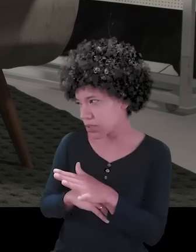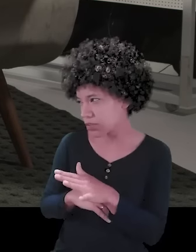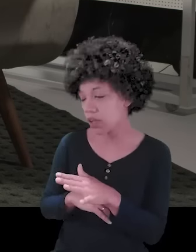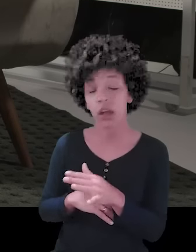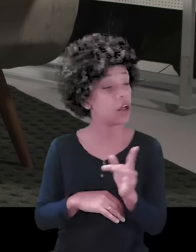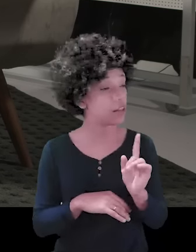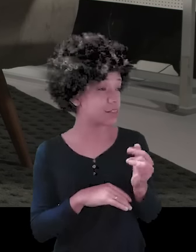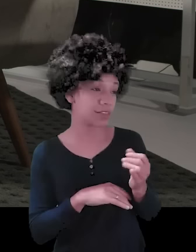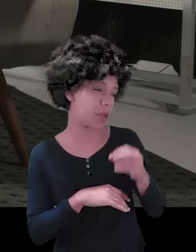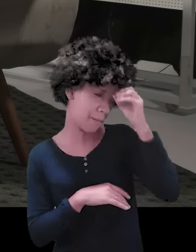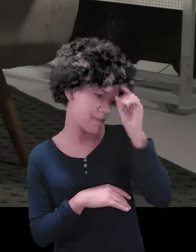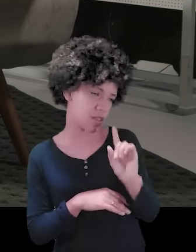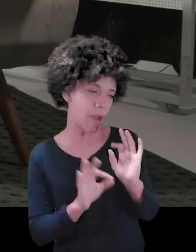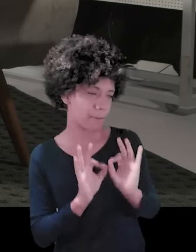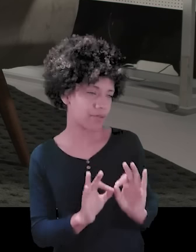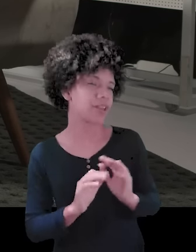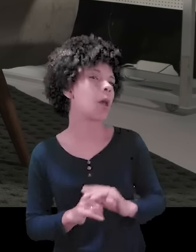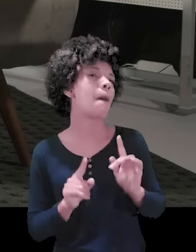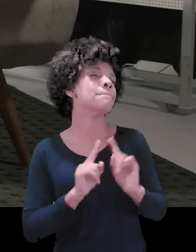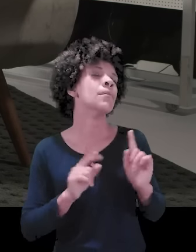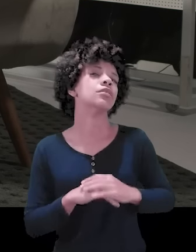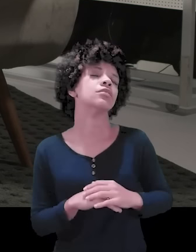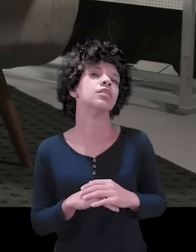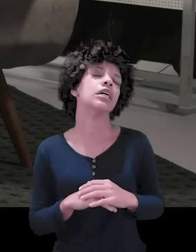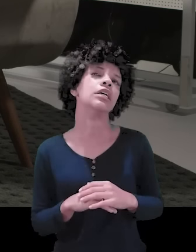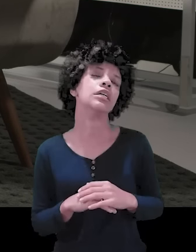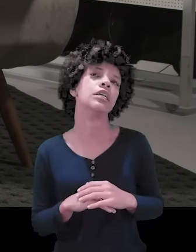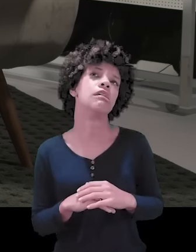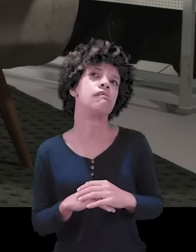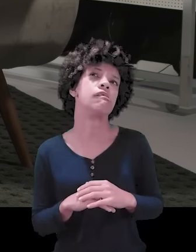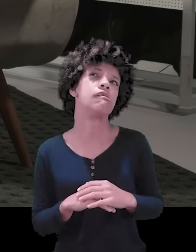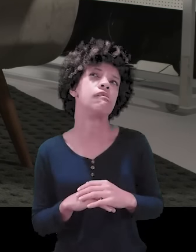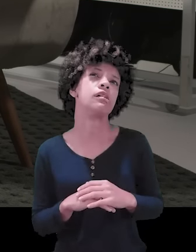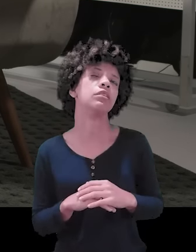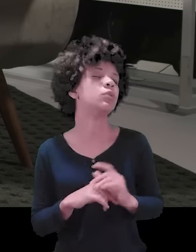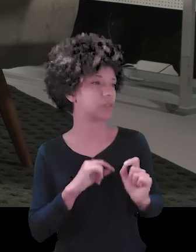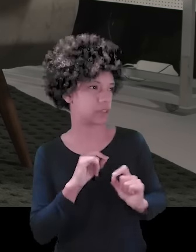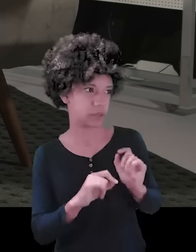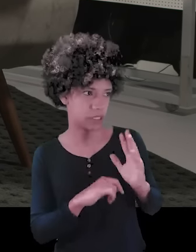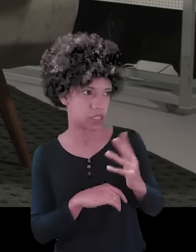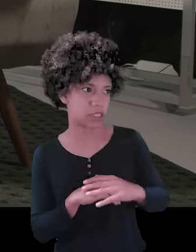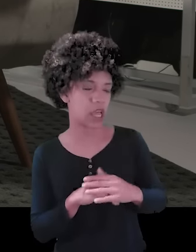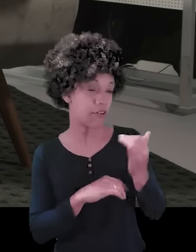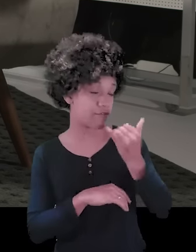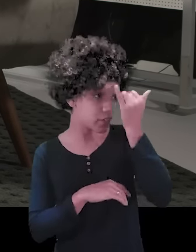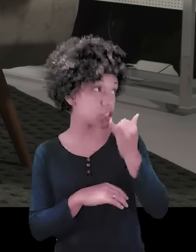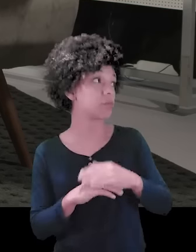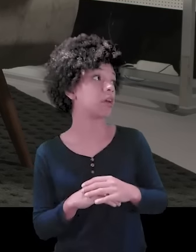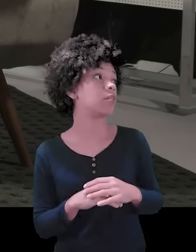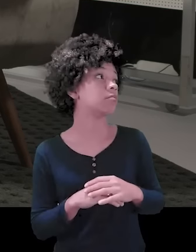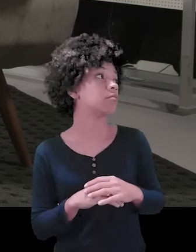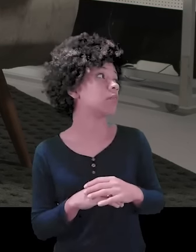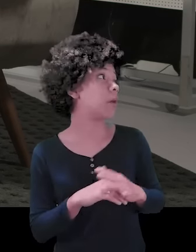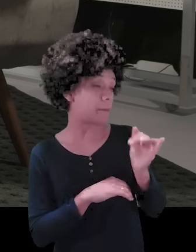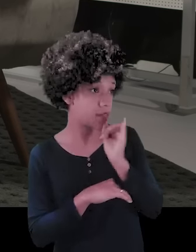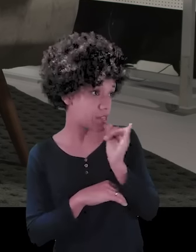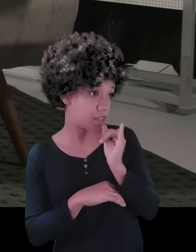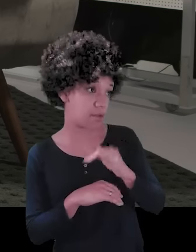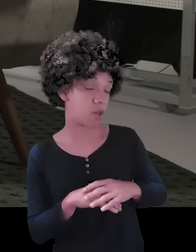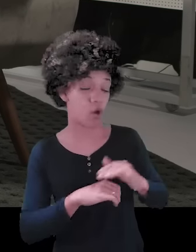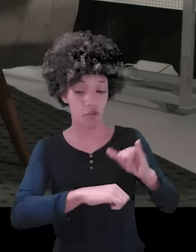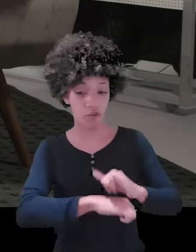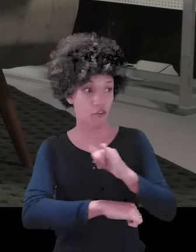não lembre-se não é perfeito porque veja bem a é a vítima geralmente ao vamos